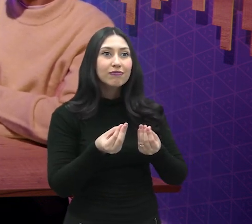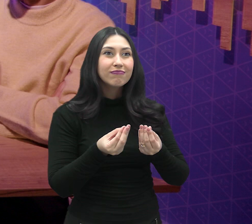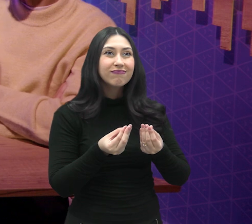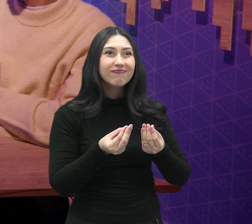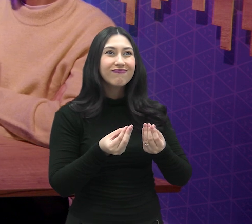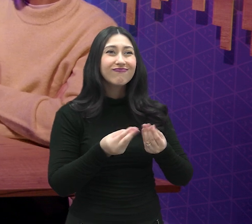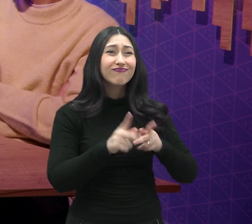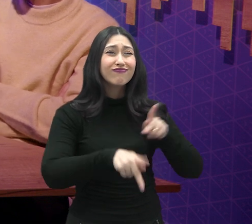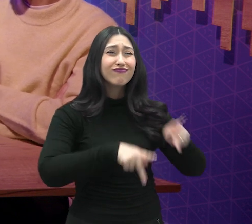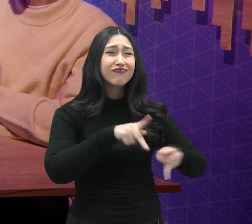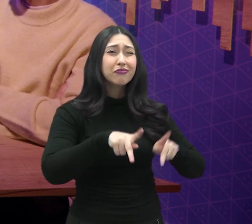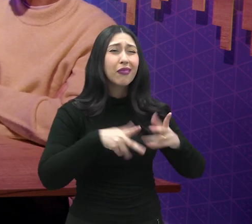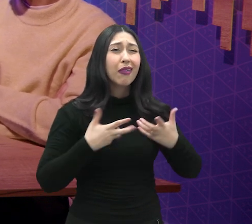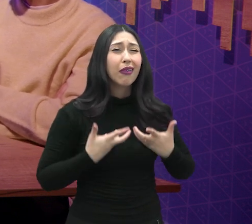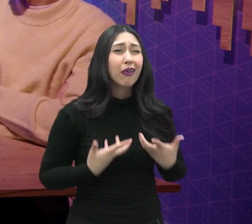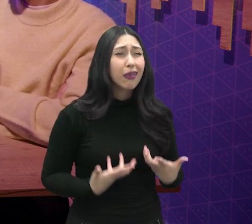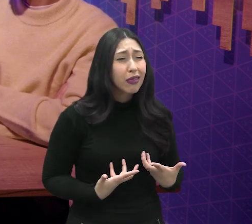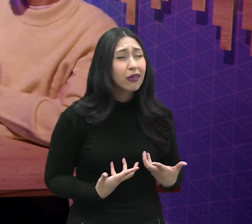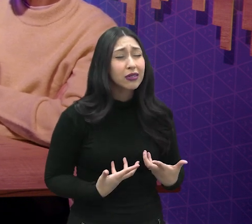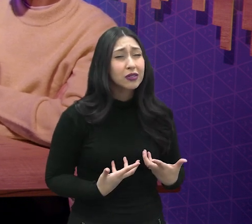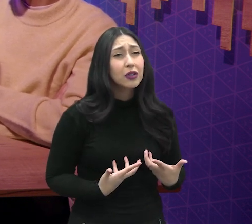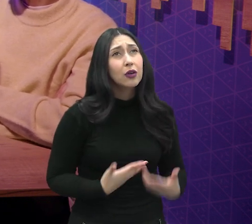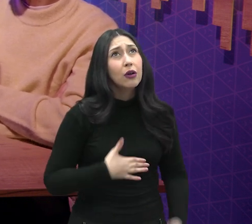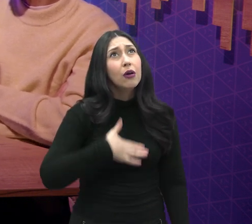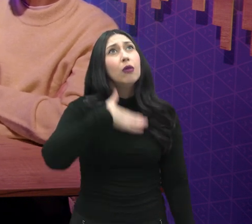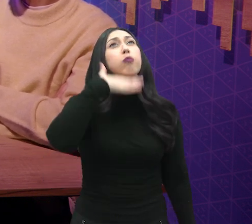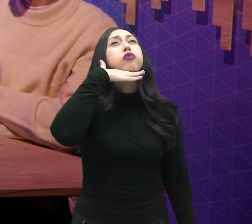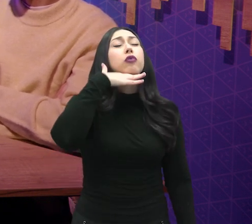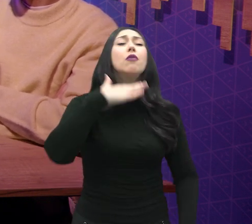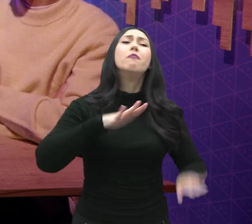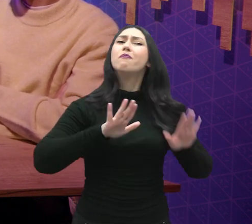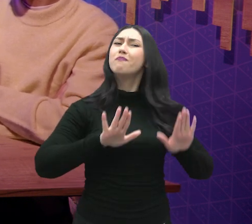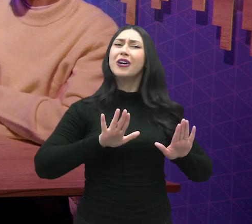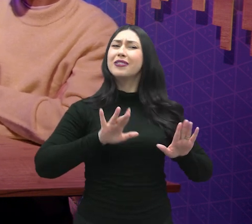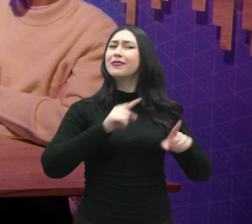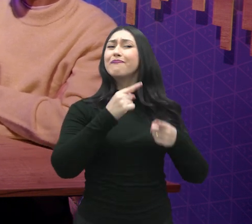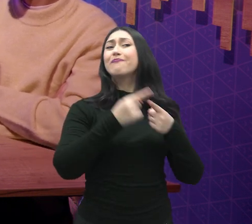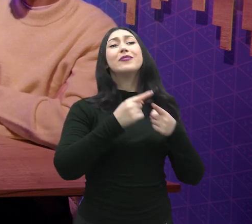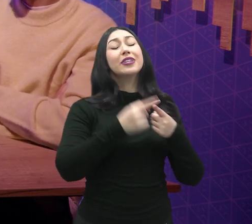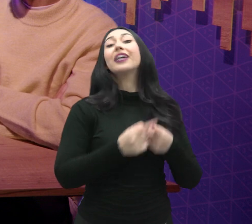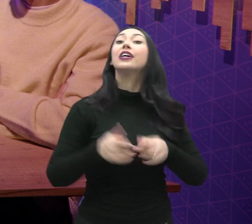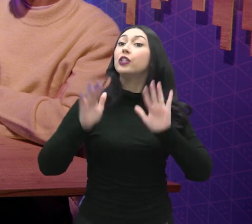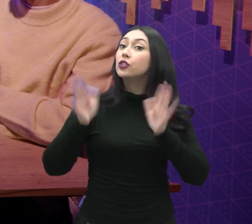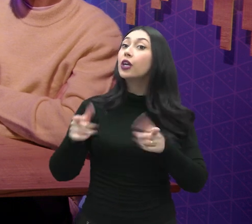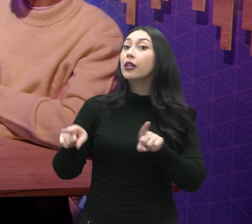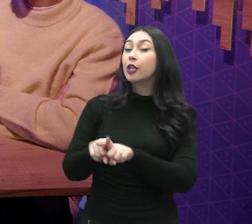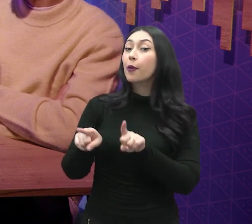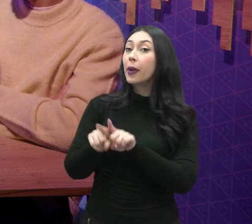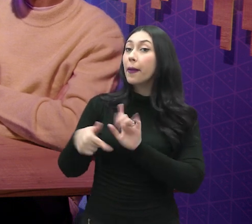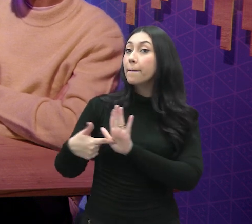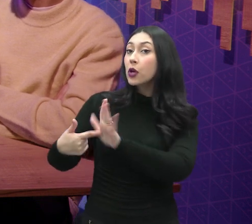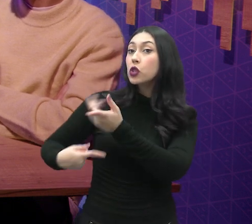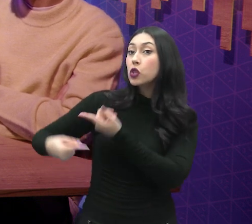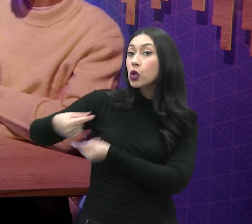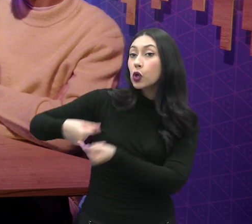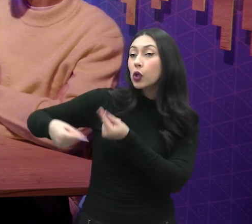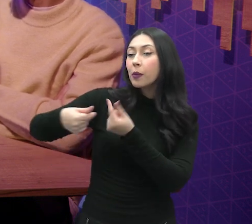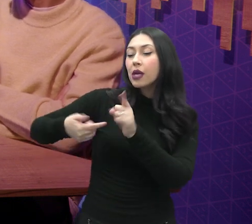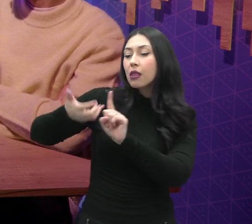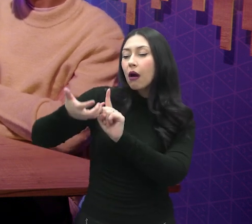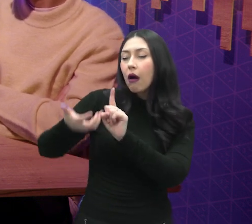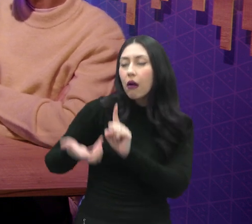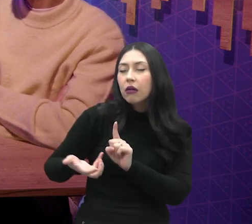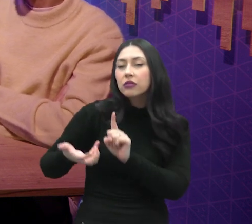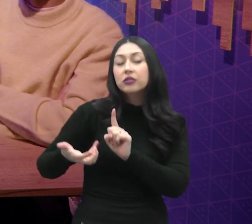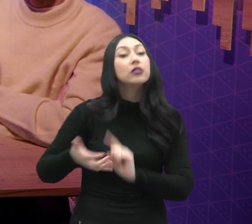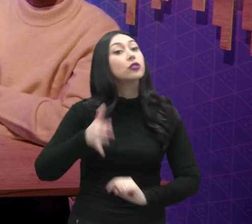do cansaço, a era dos exaustos, né? E por que a gente tá assim? Então a gente gente já fez um episódio sobre a economia do cansaço